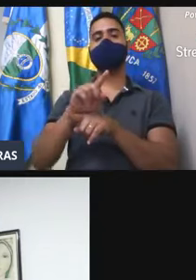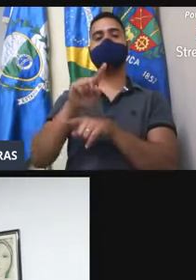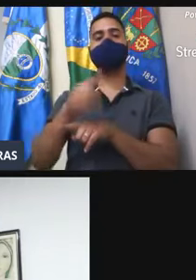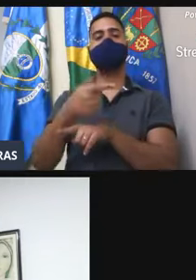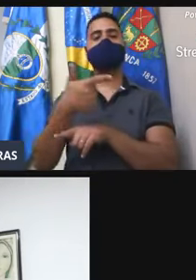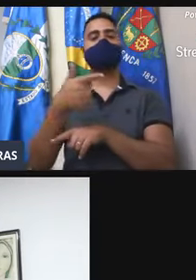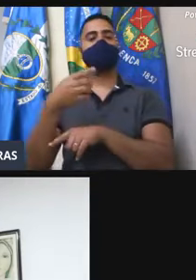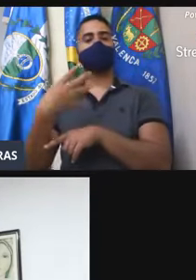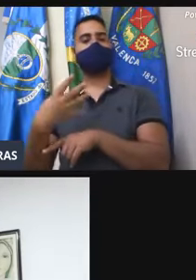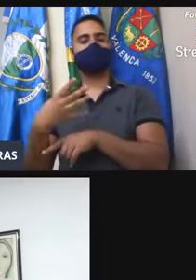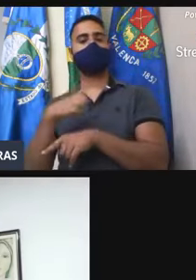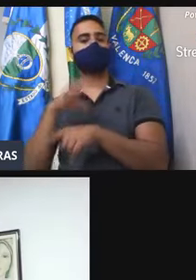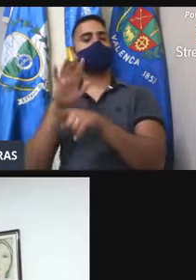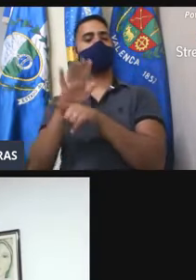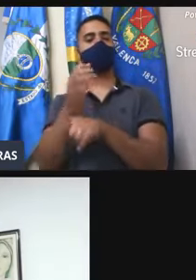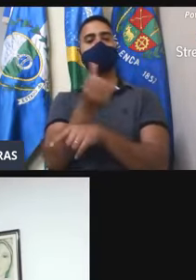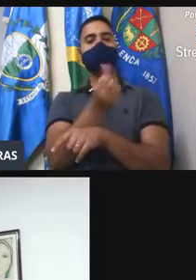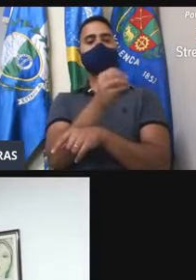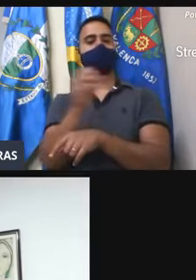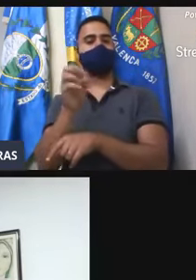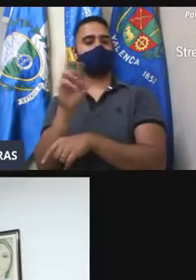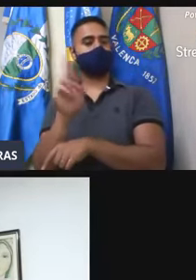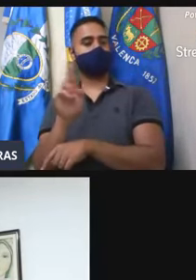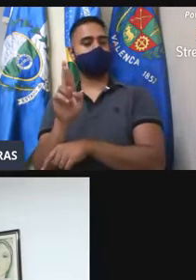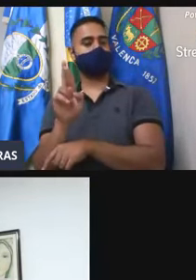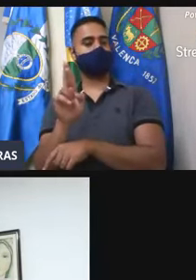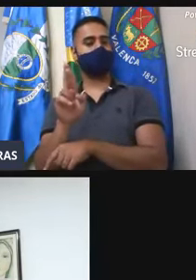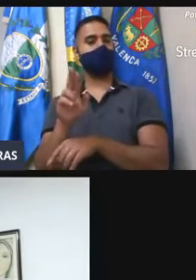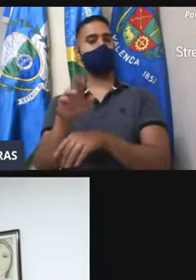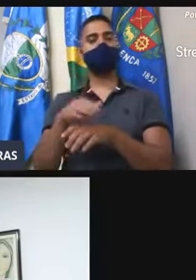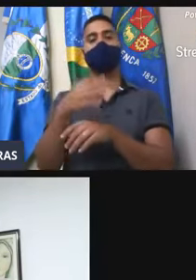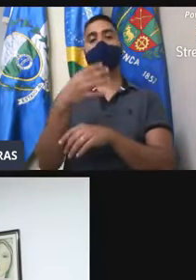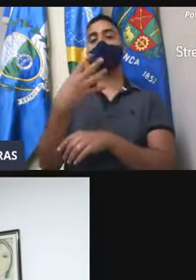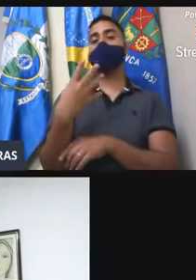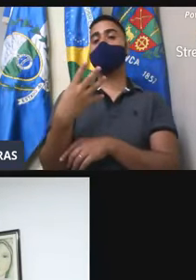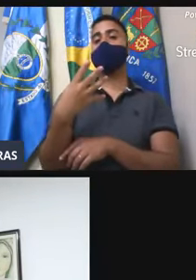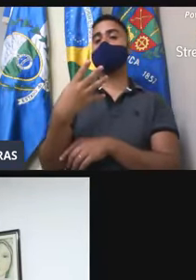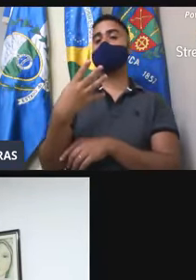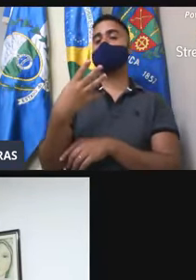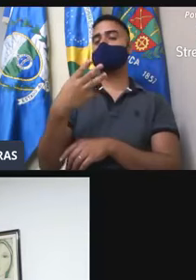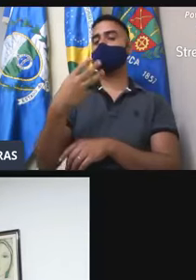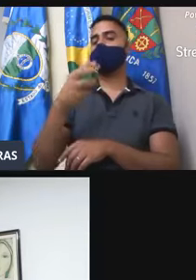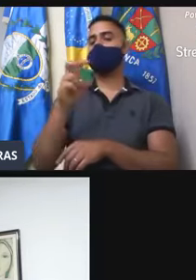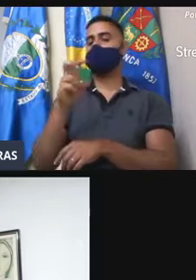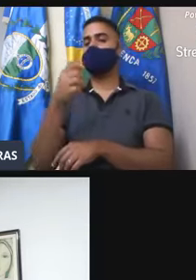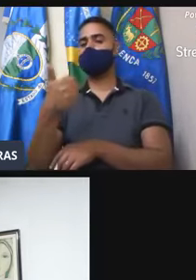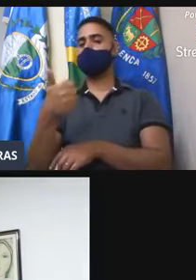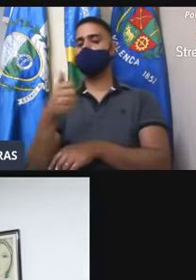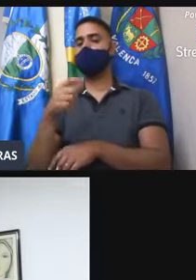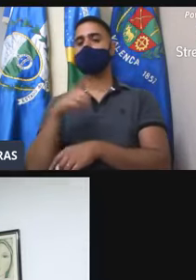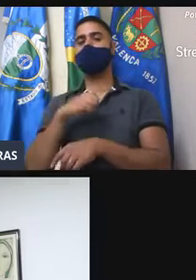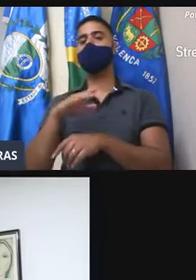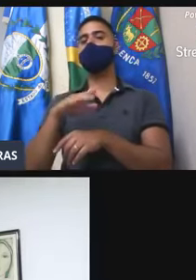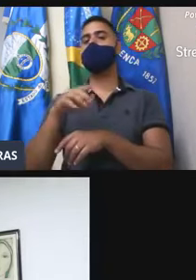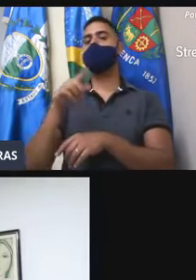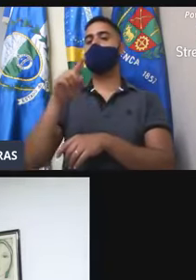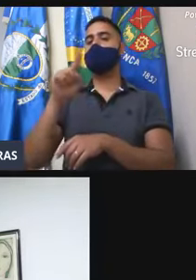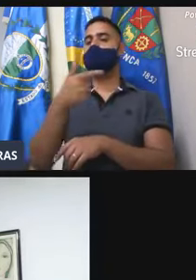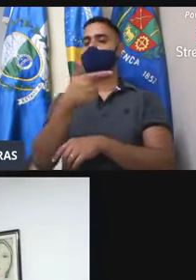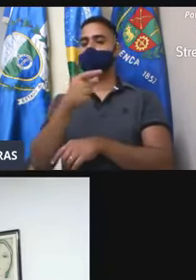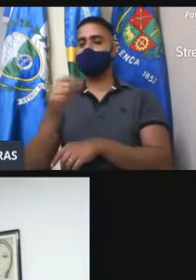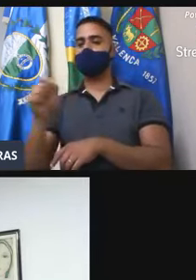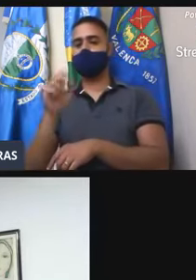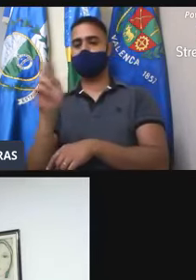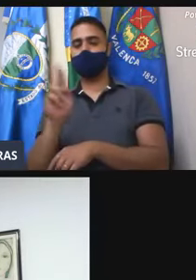1.024 com auxílio de R$ 600, mais 4.351 famílias com R$ 1.200,